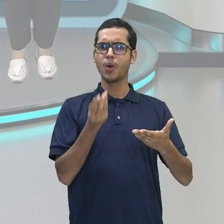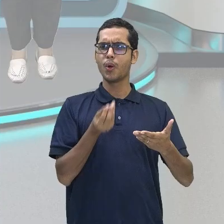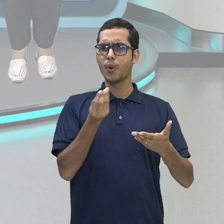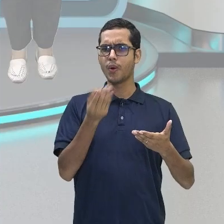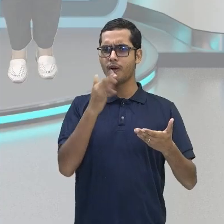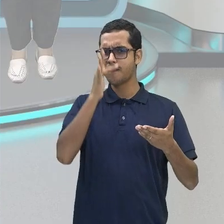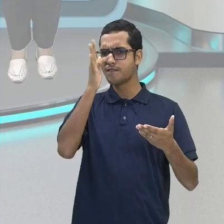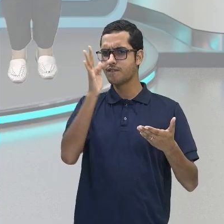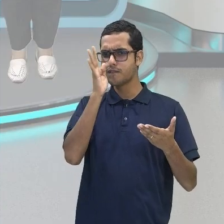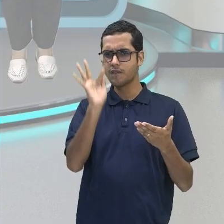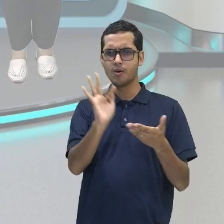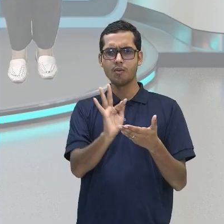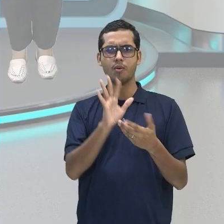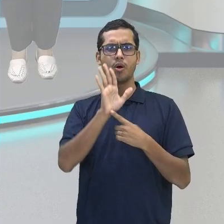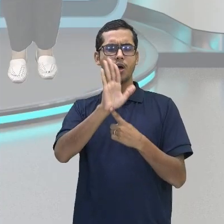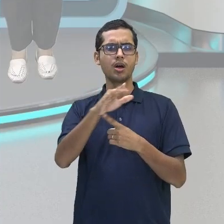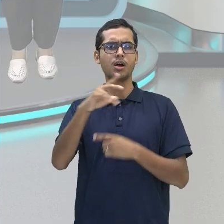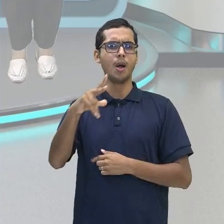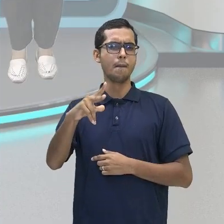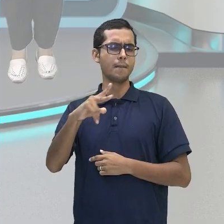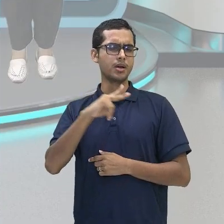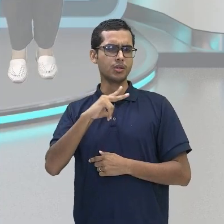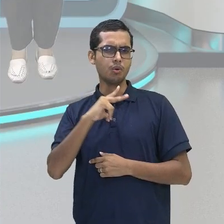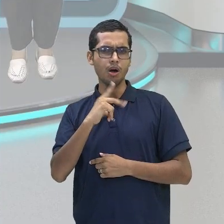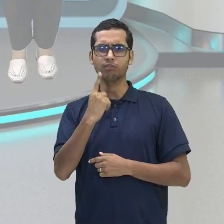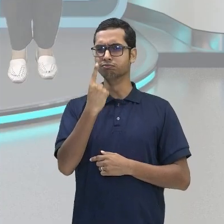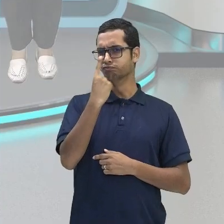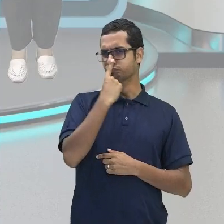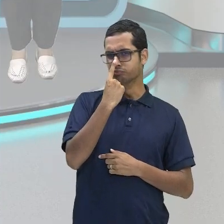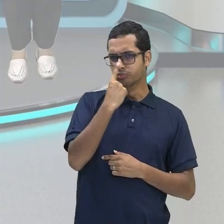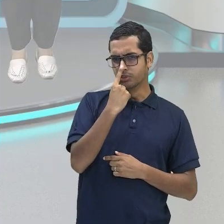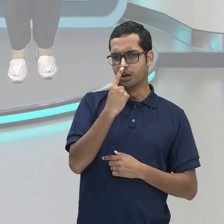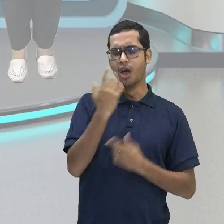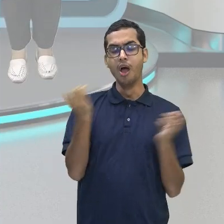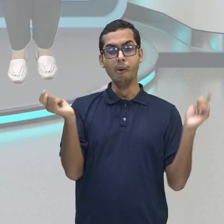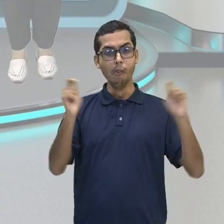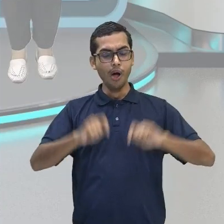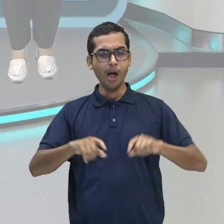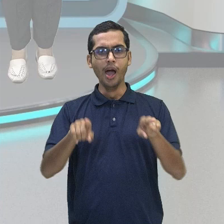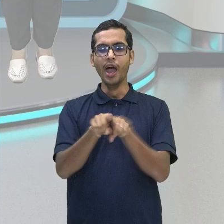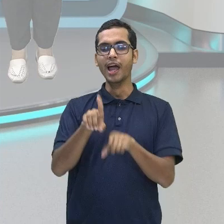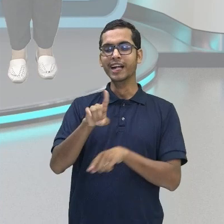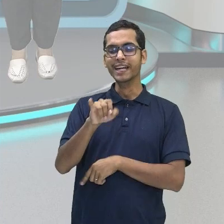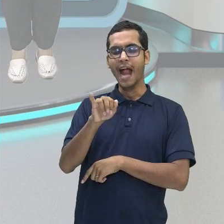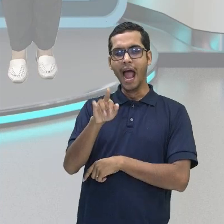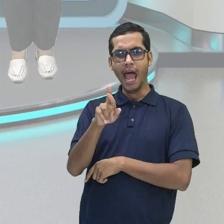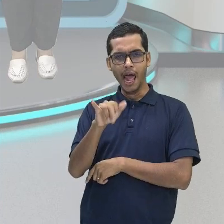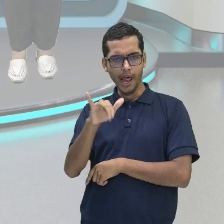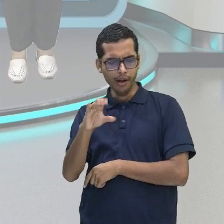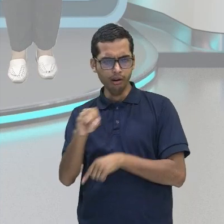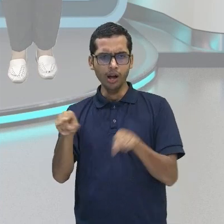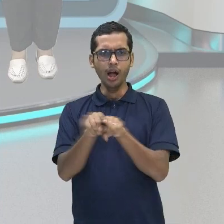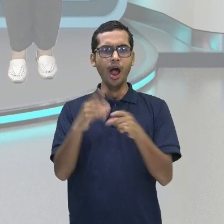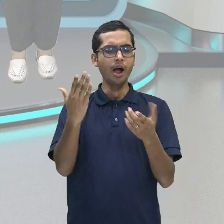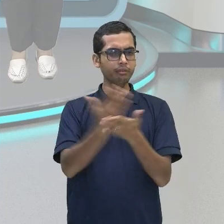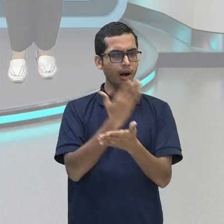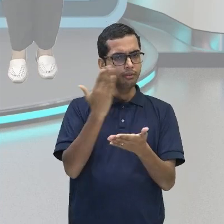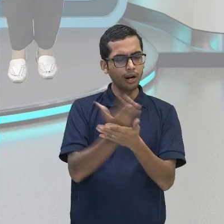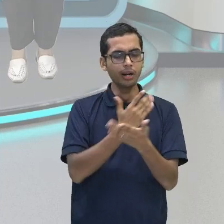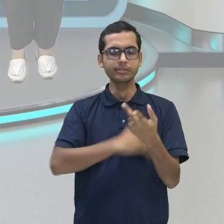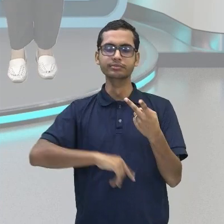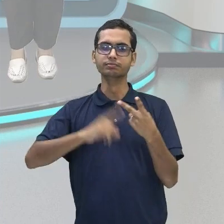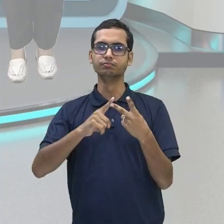que é mais íntimo, mais pessoal. Pode ser um diário, pode ser uma poesia bastante